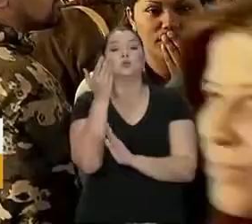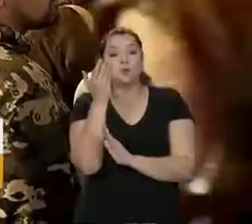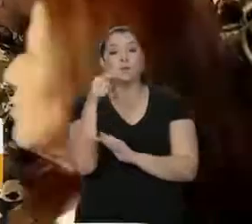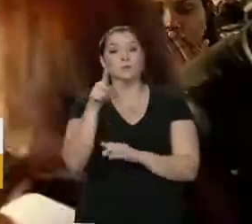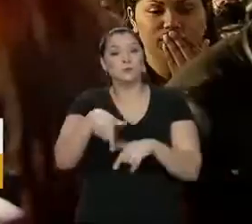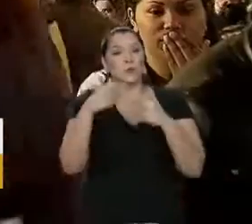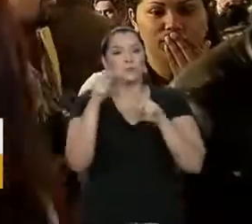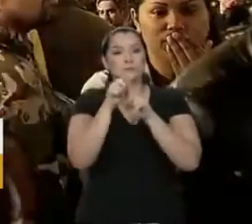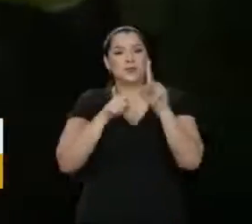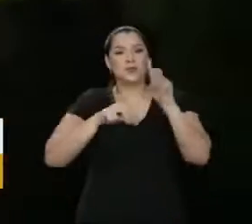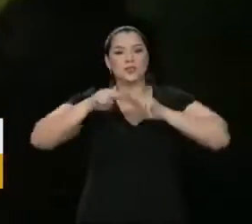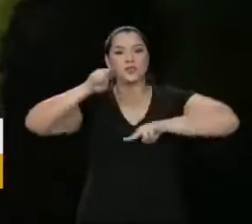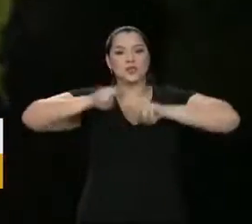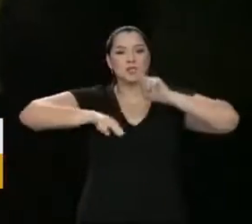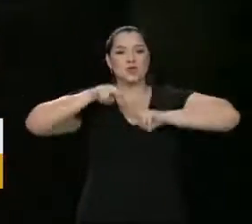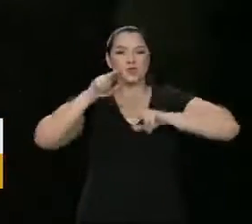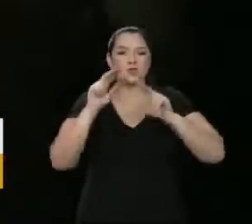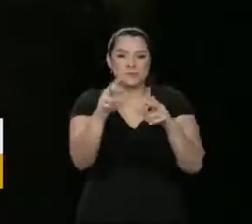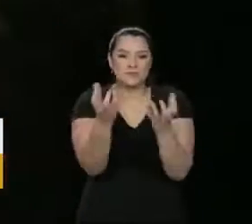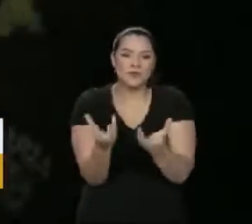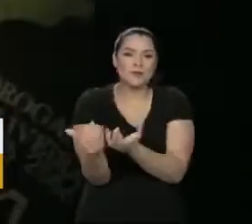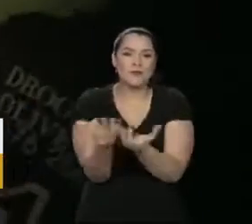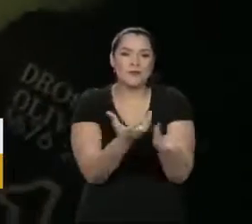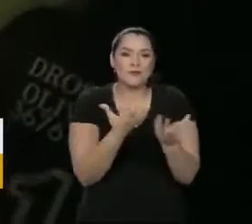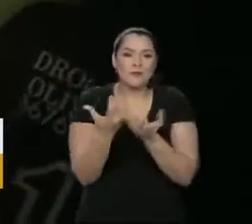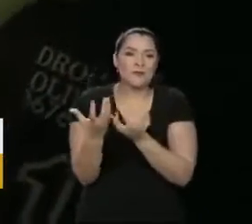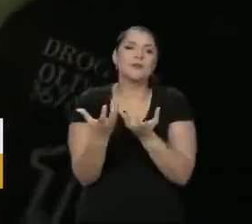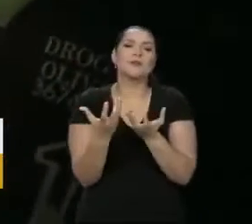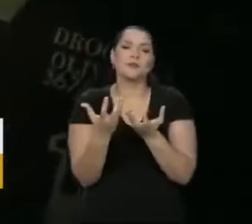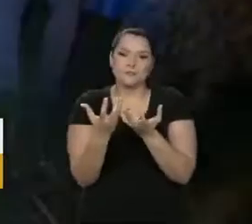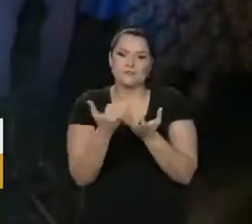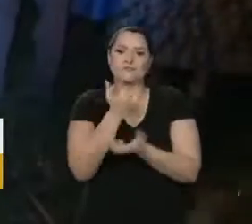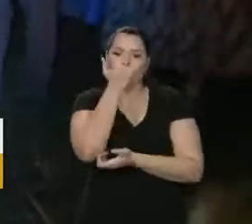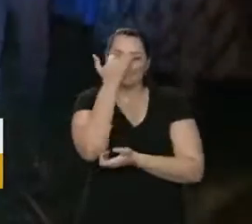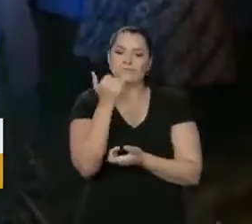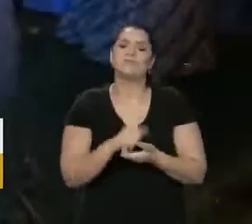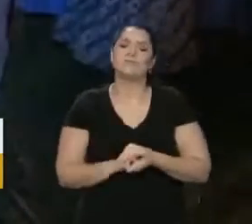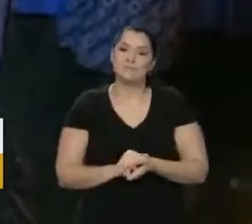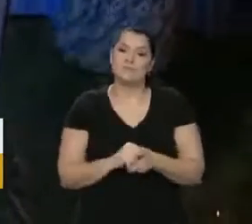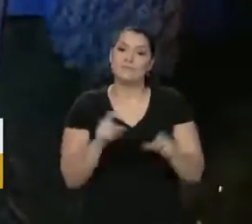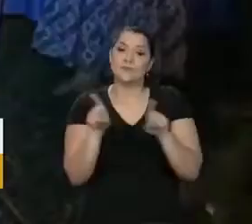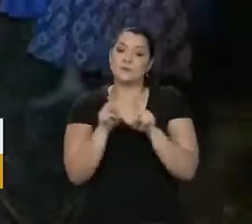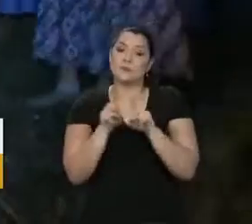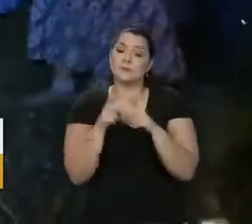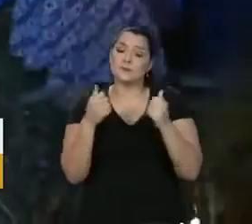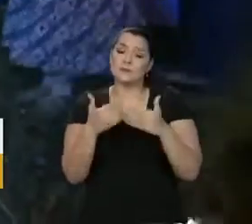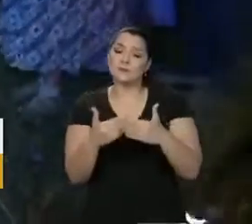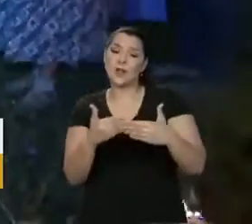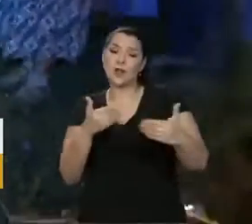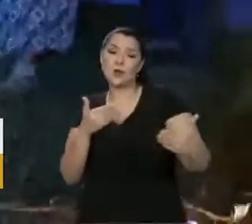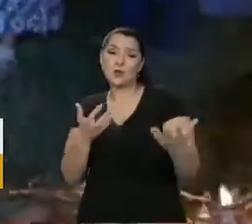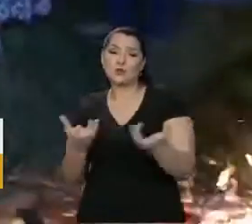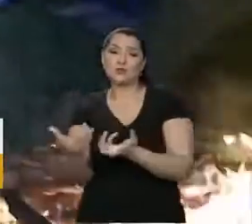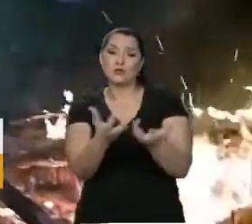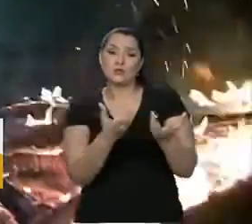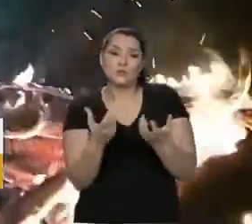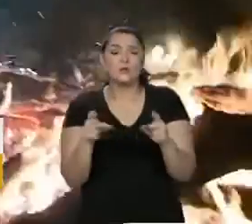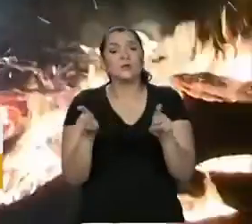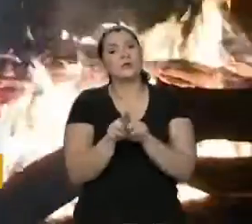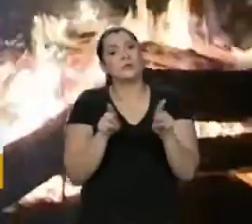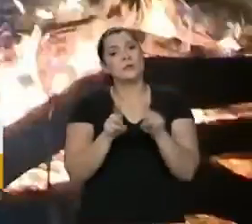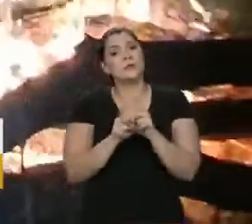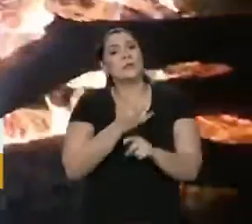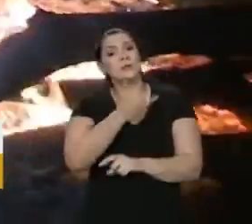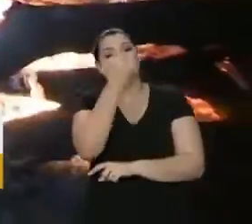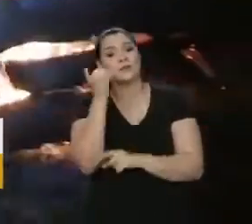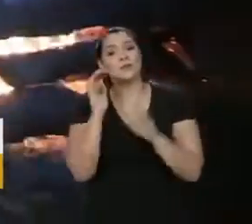chamado os nessa época do ano por causa de acidentes envolvendo fogueiras além de manter distância das chamas a prevenção aos